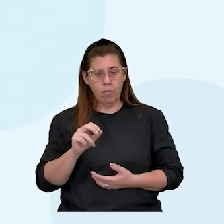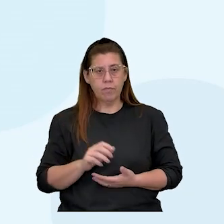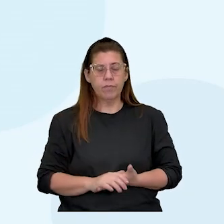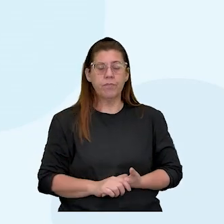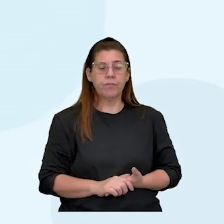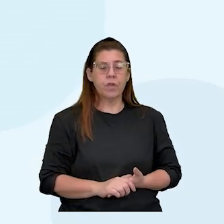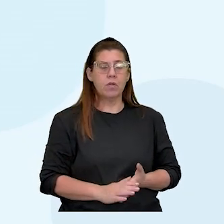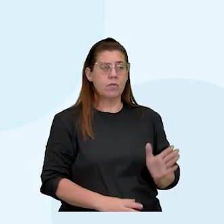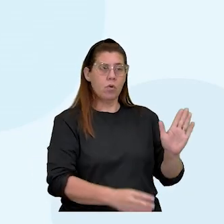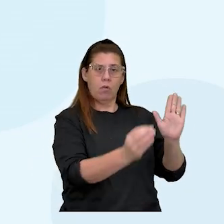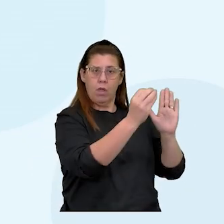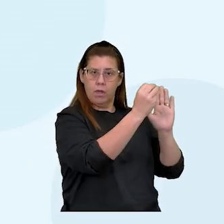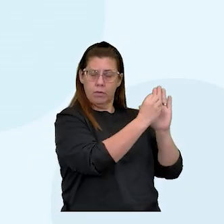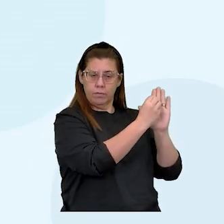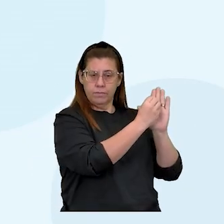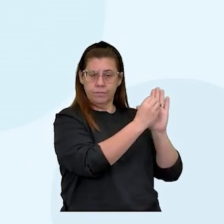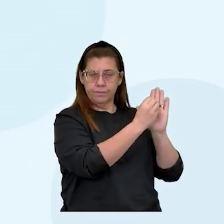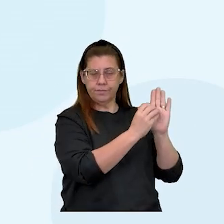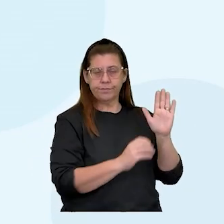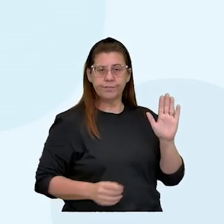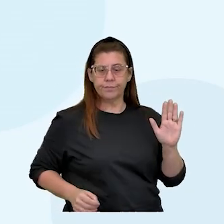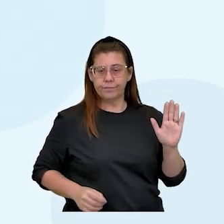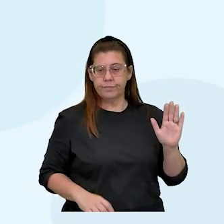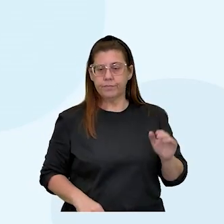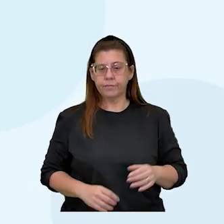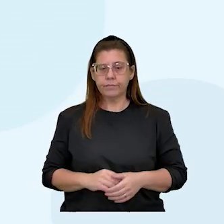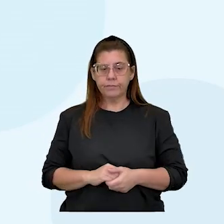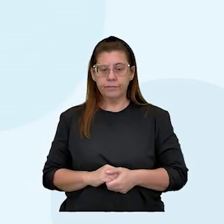Fabiana. Vamos colocar aqui. Opa.